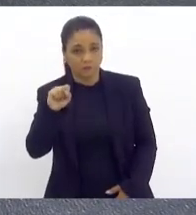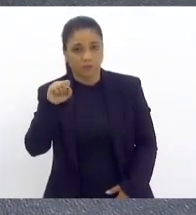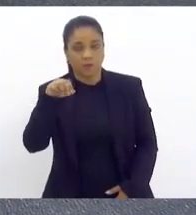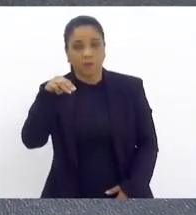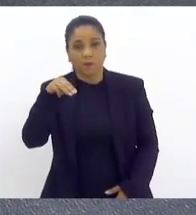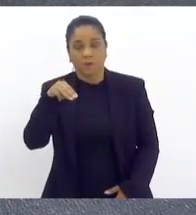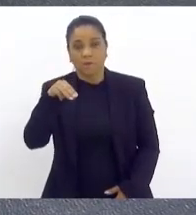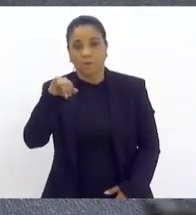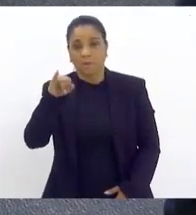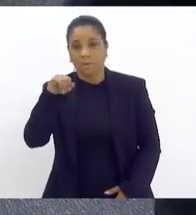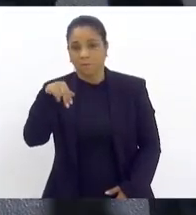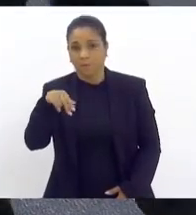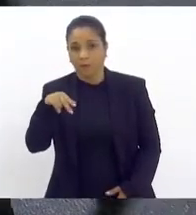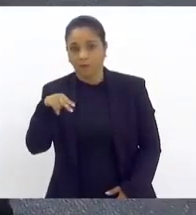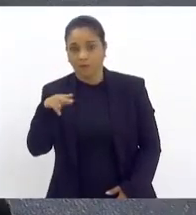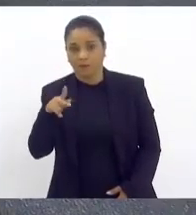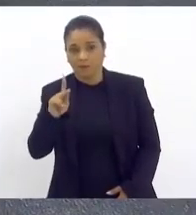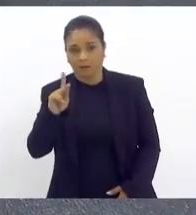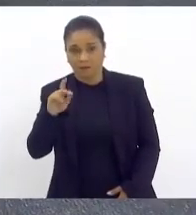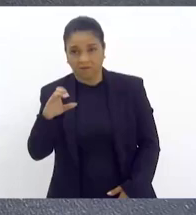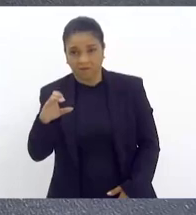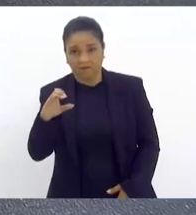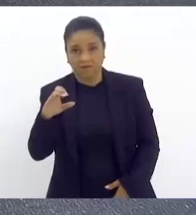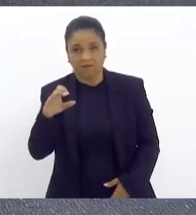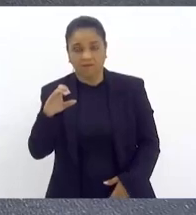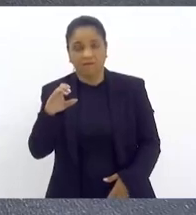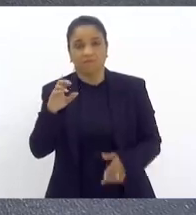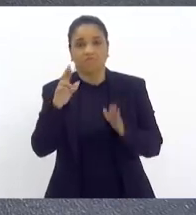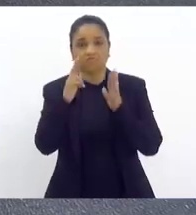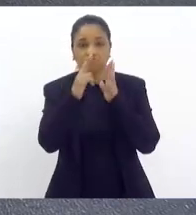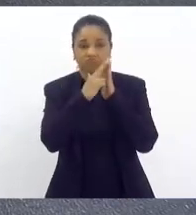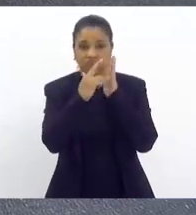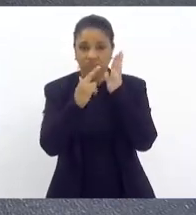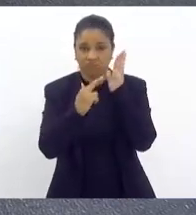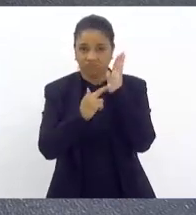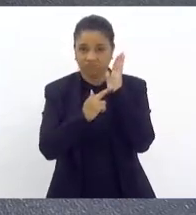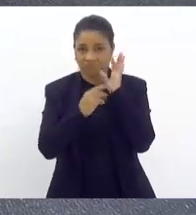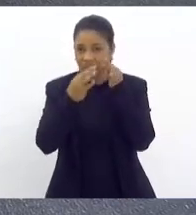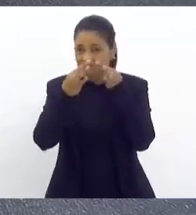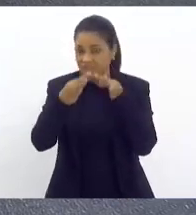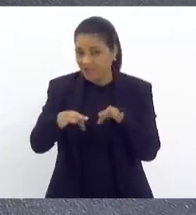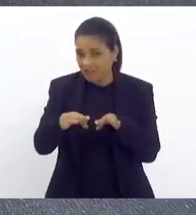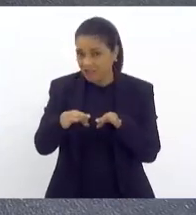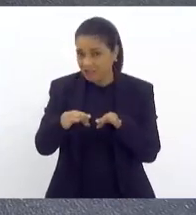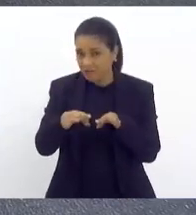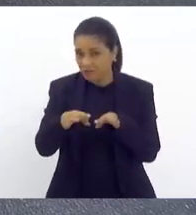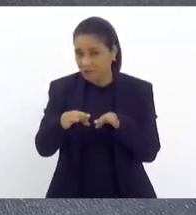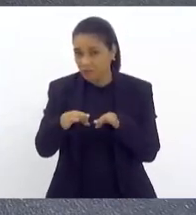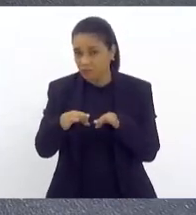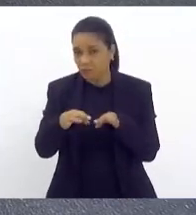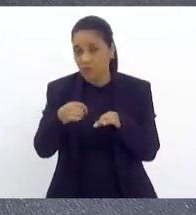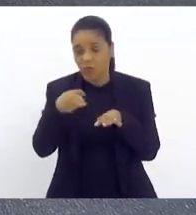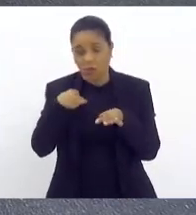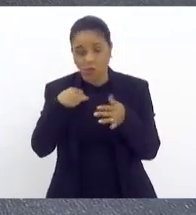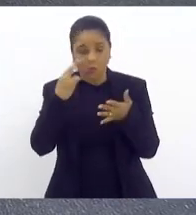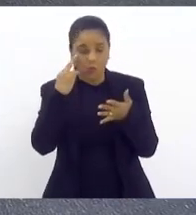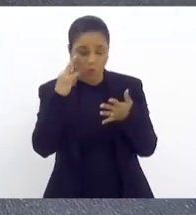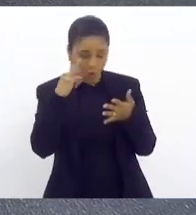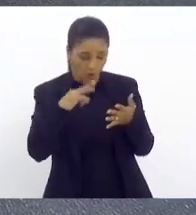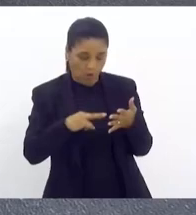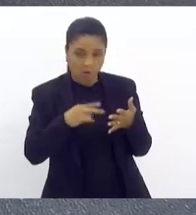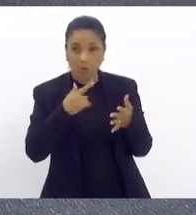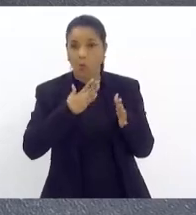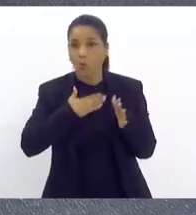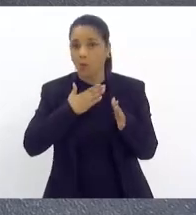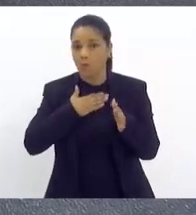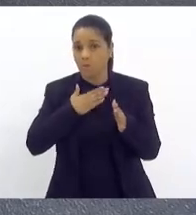Interno atualizado atualizado porque eu não eu olhei no meu Regimento Interno